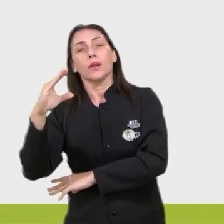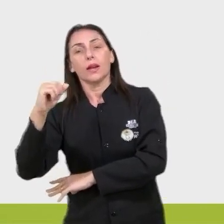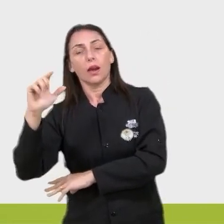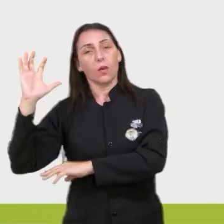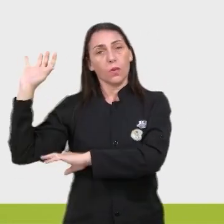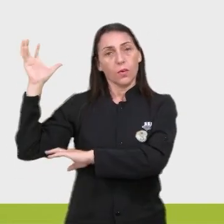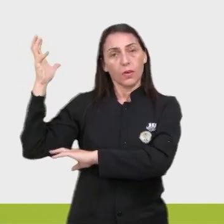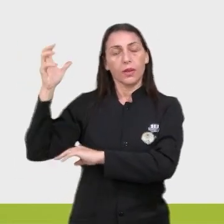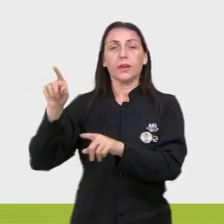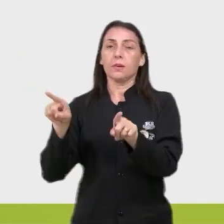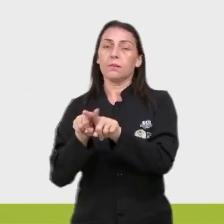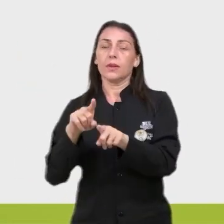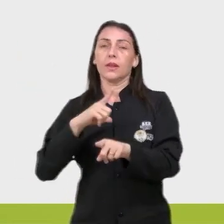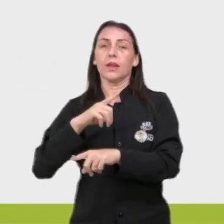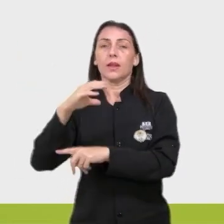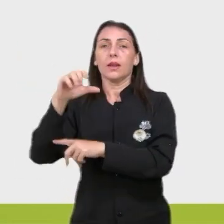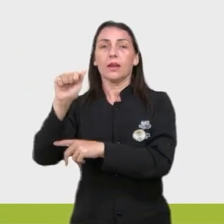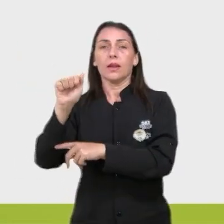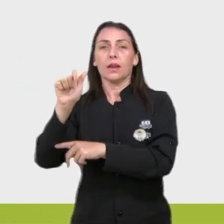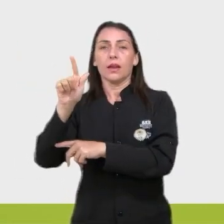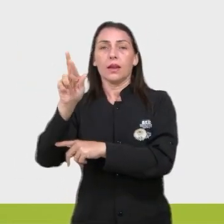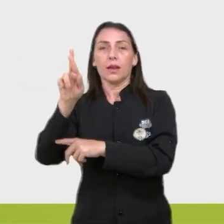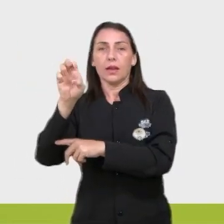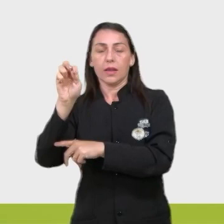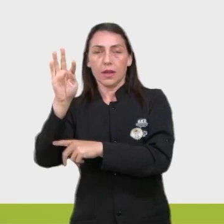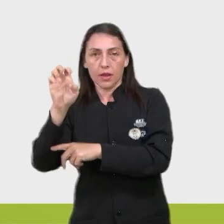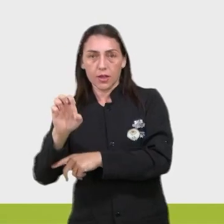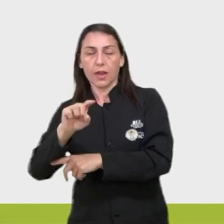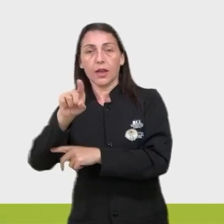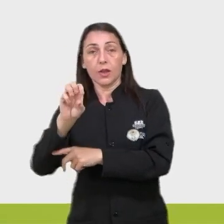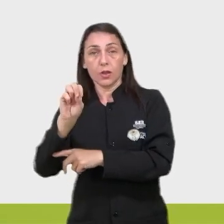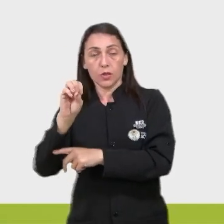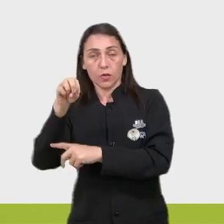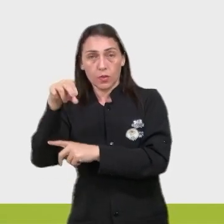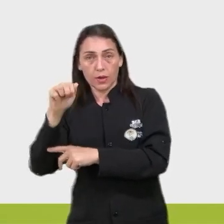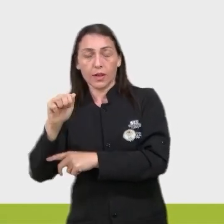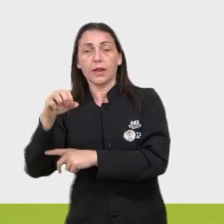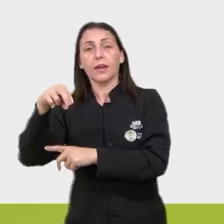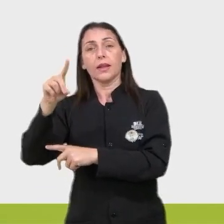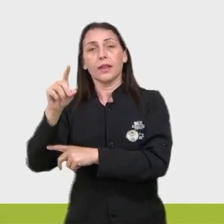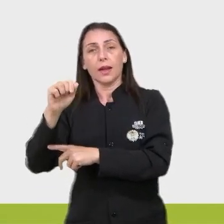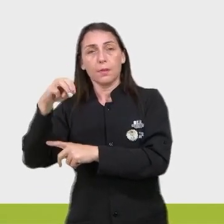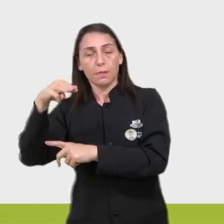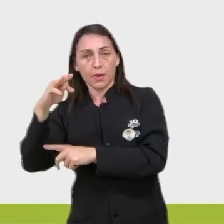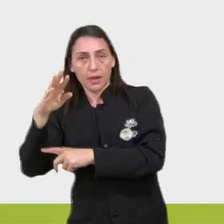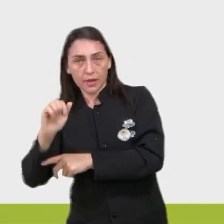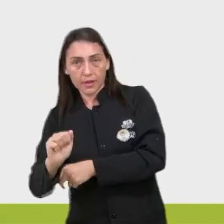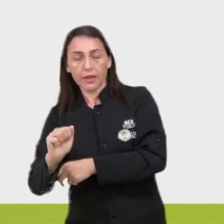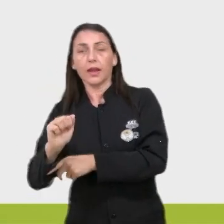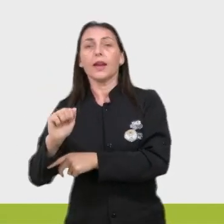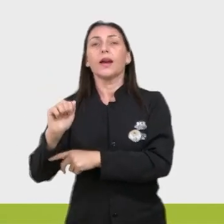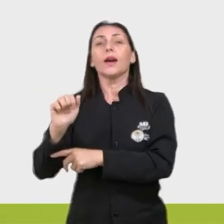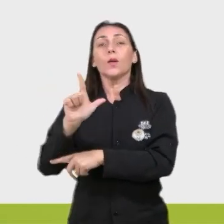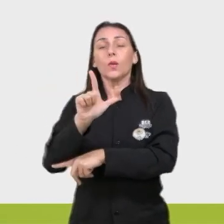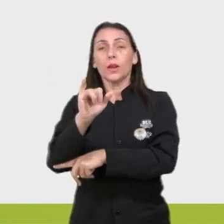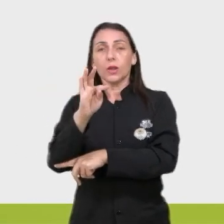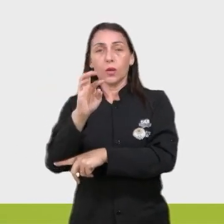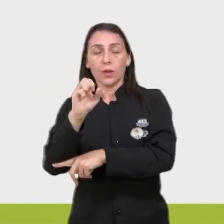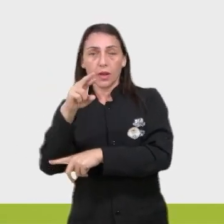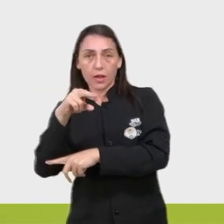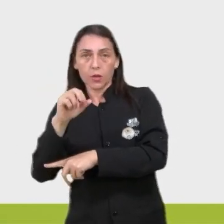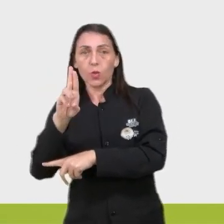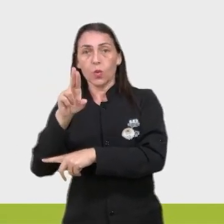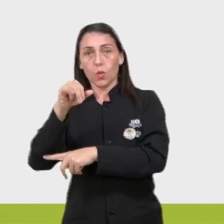Nós temos o Agreste, transição entre a zona da mata a leste com clima tropical litorâneo úmido e mata